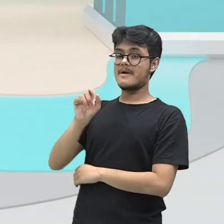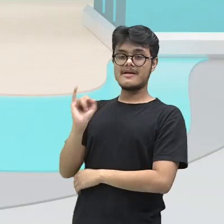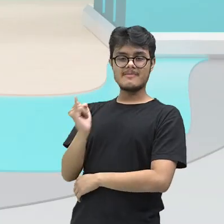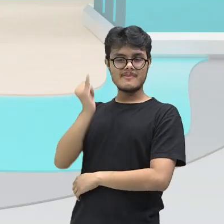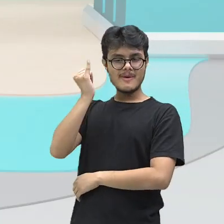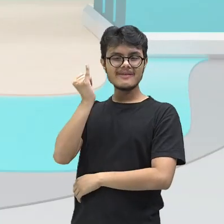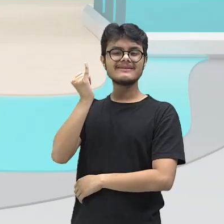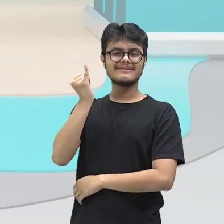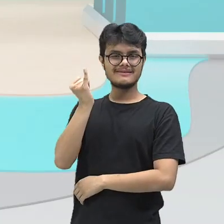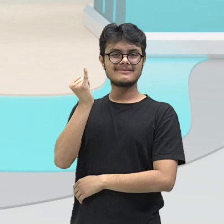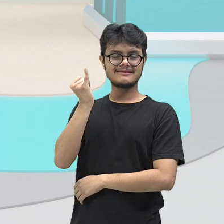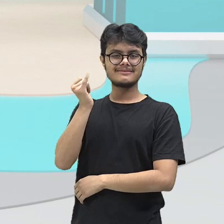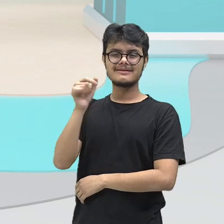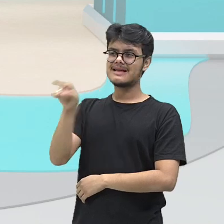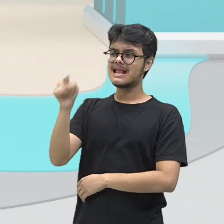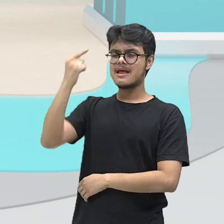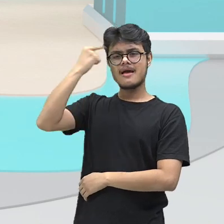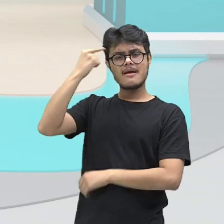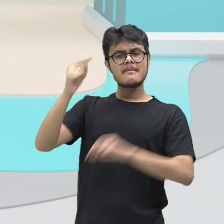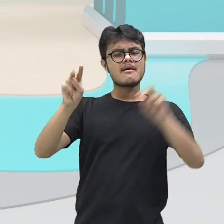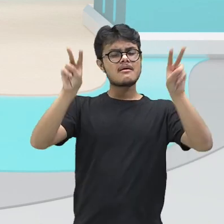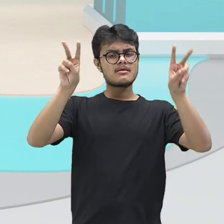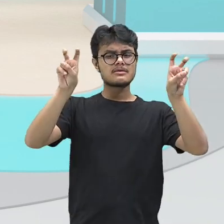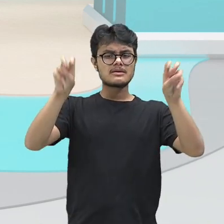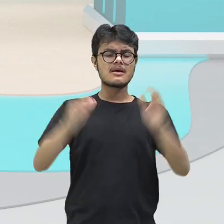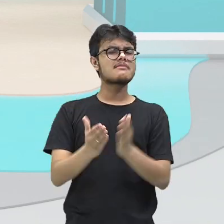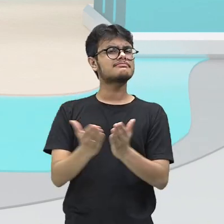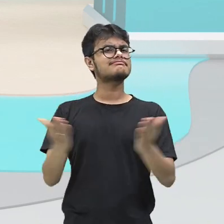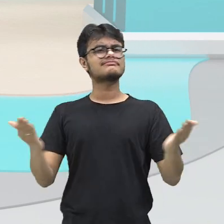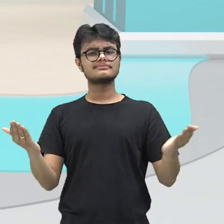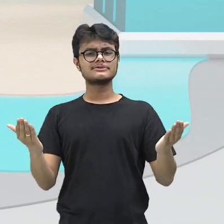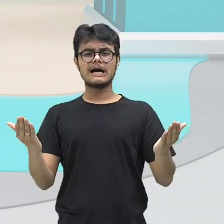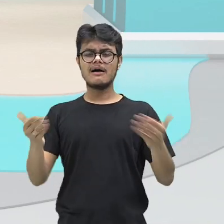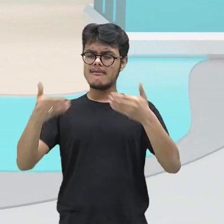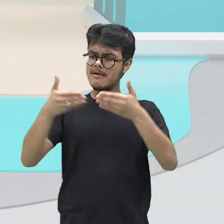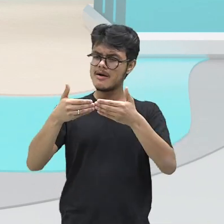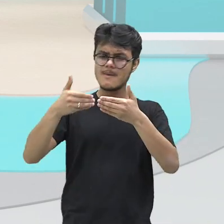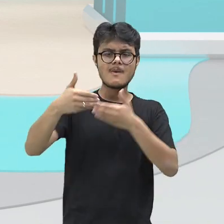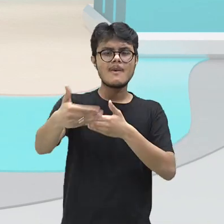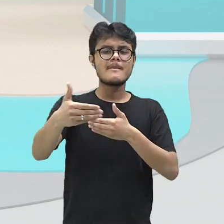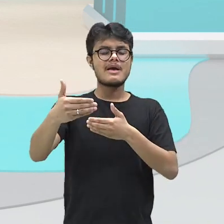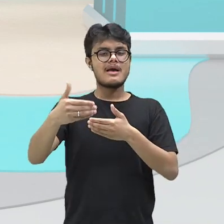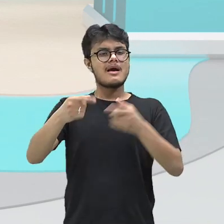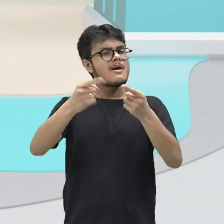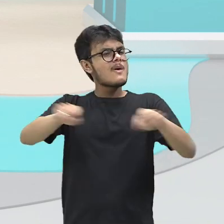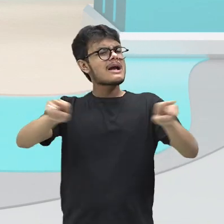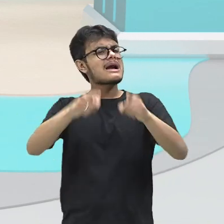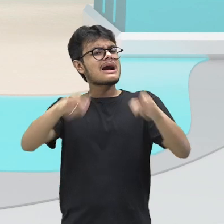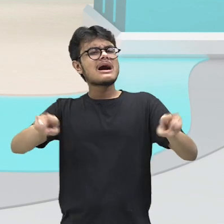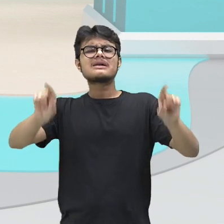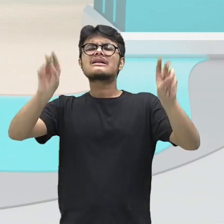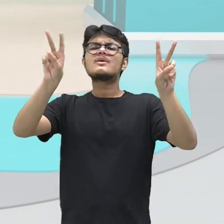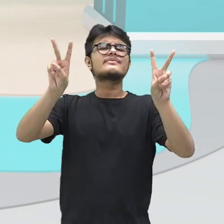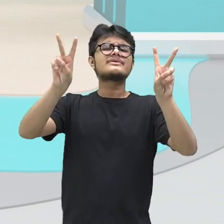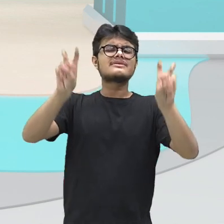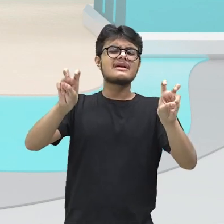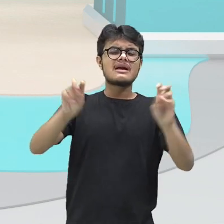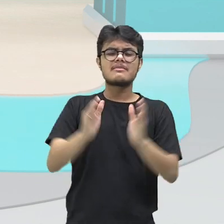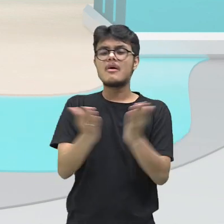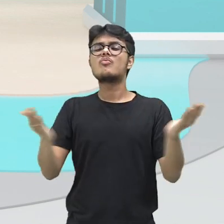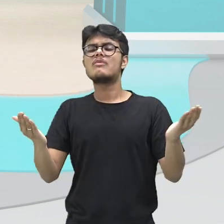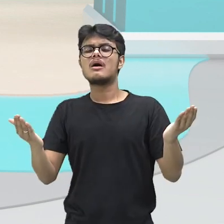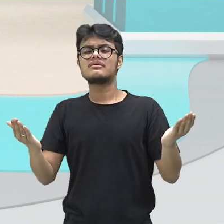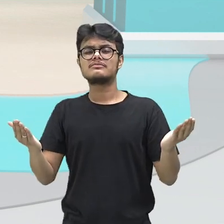importantíssima, porque ele que vai pensar, ele está lá desde o momento da concepção do enredo, o que eles vão falar, o que vai ser o carnaval desse ano. Lá